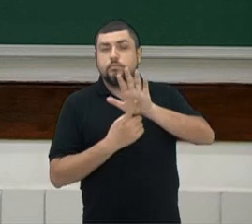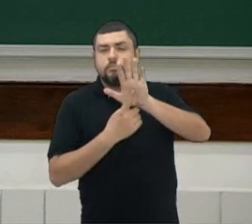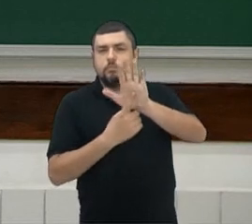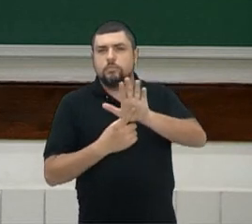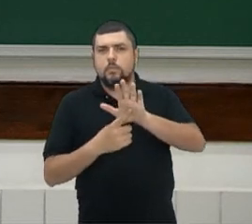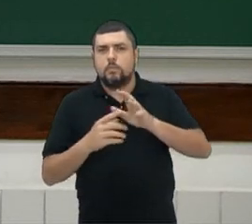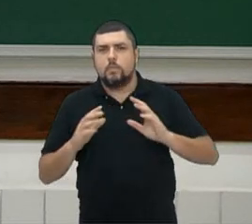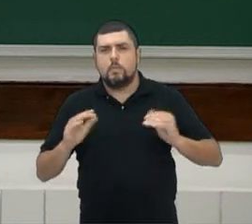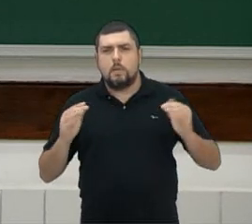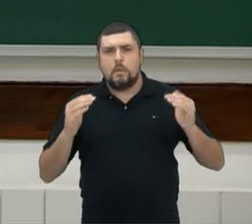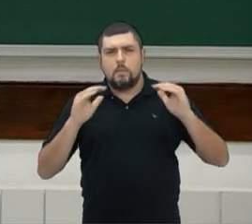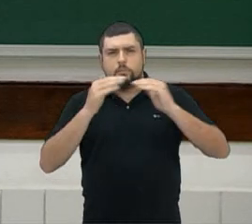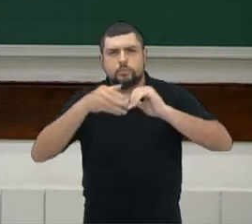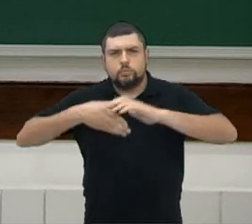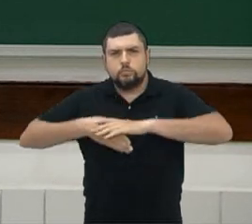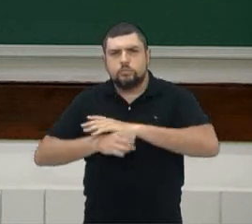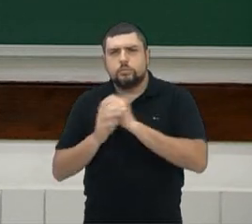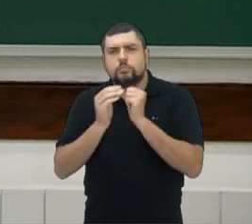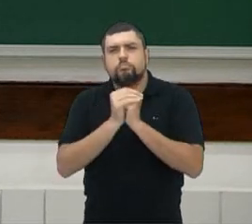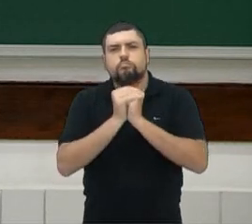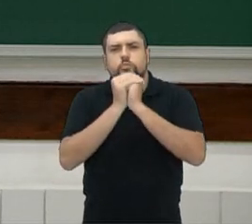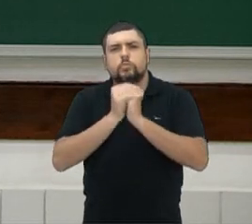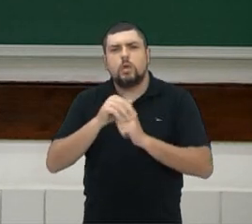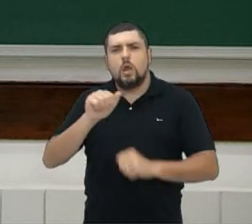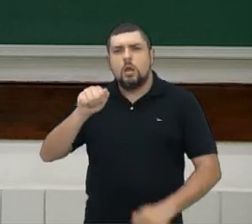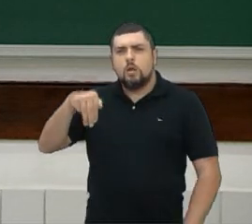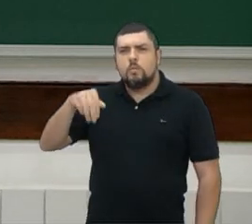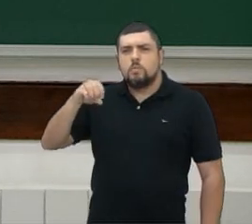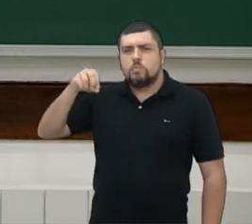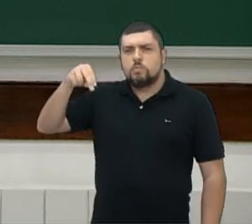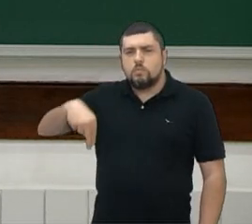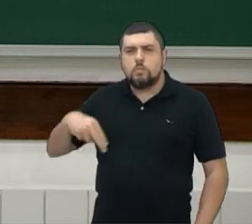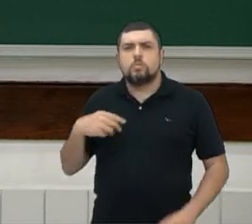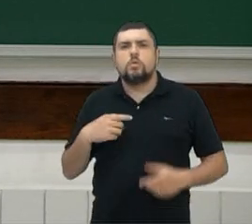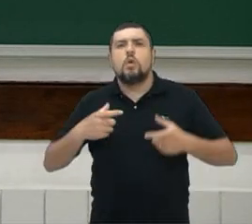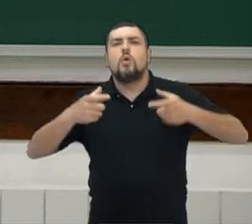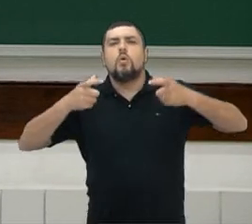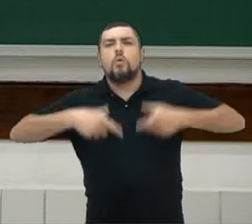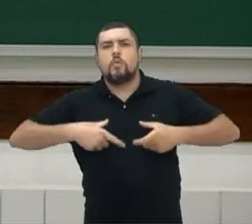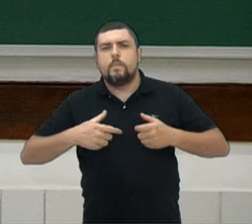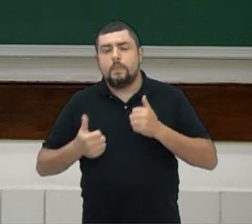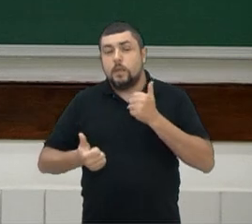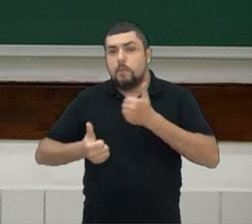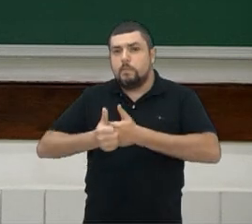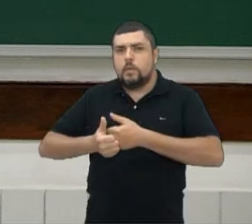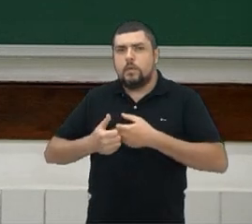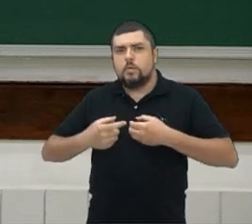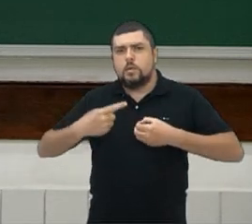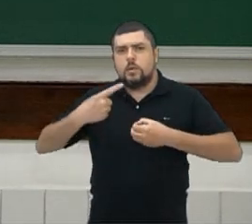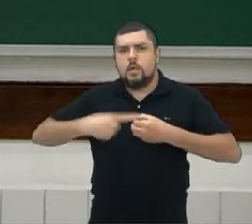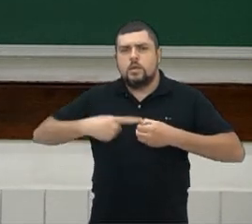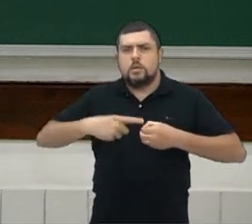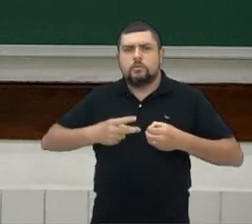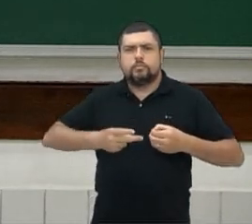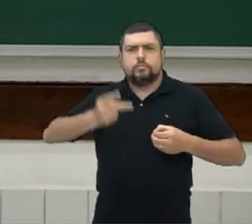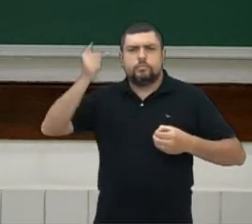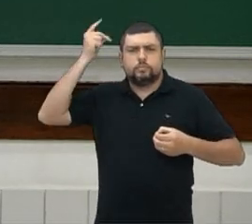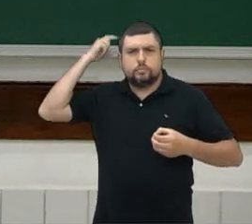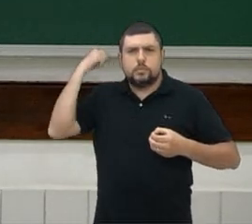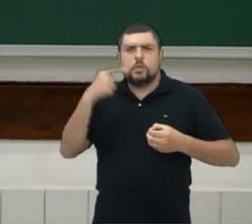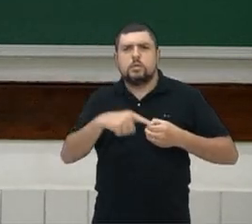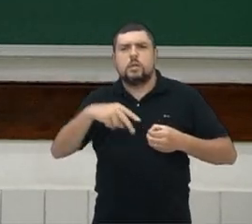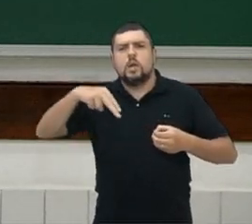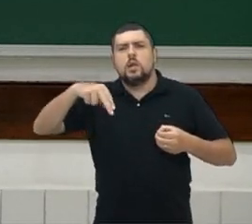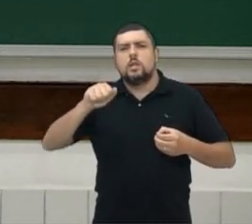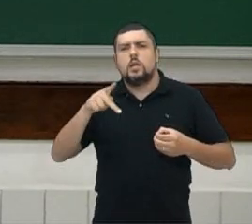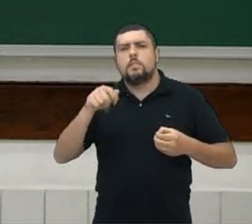Templo de Amon, as ruínas, que fica em Jebel Barkal, próximo da cidade antiga de